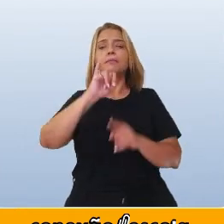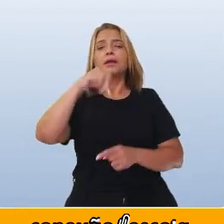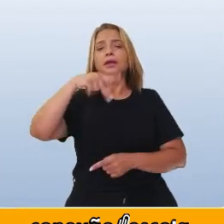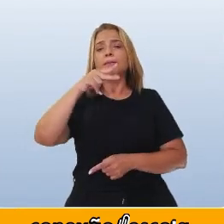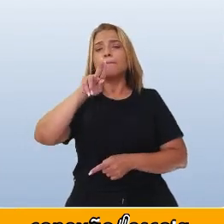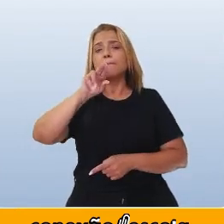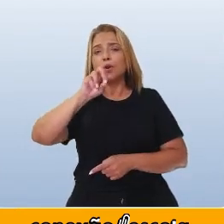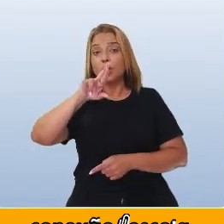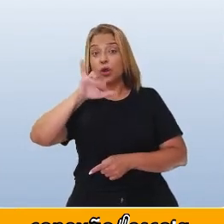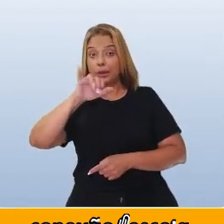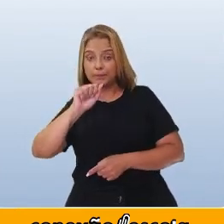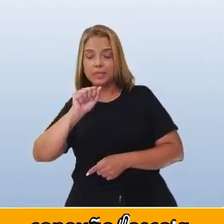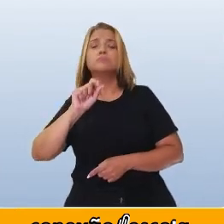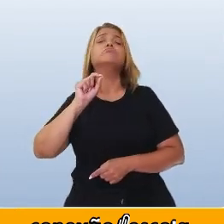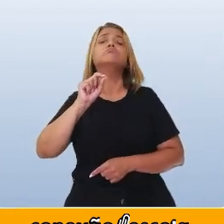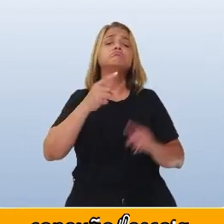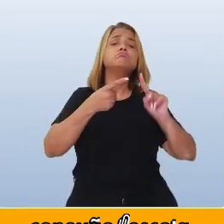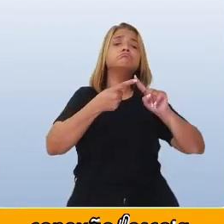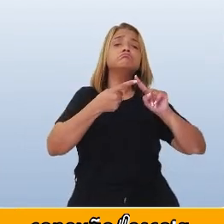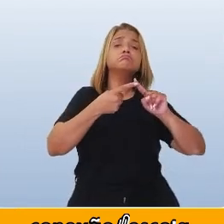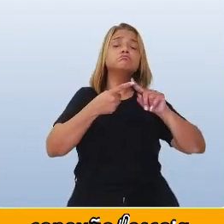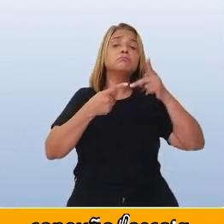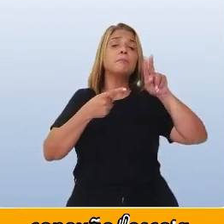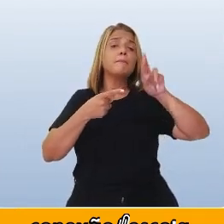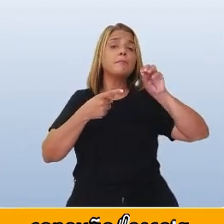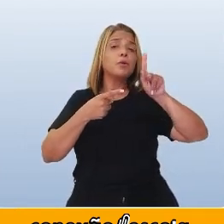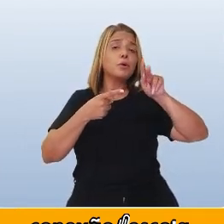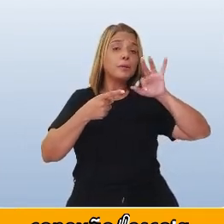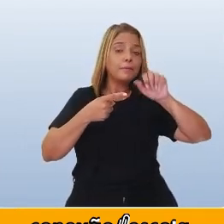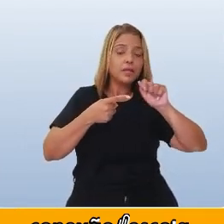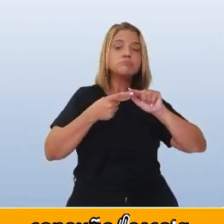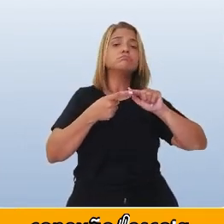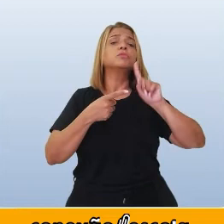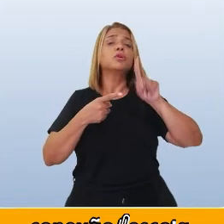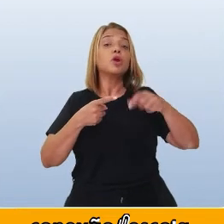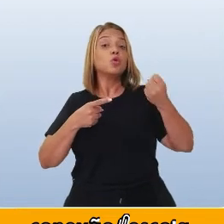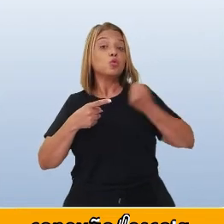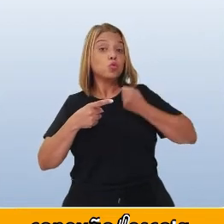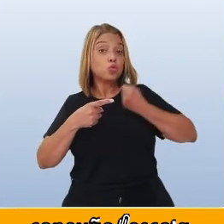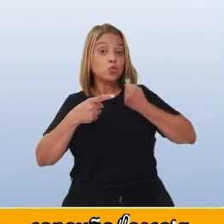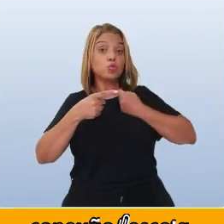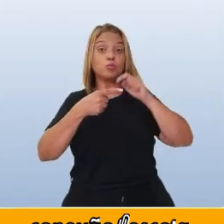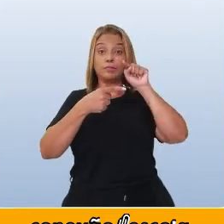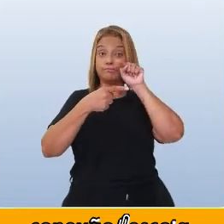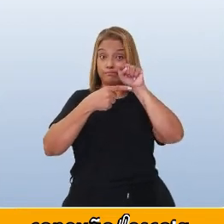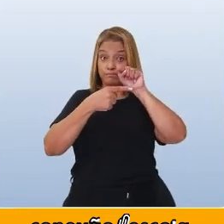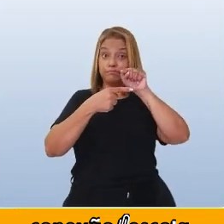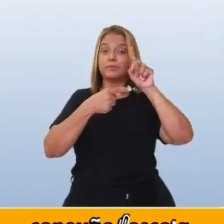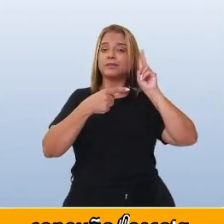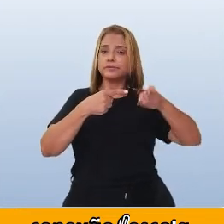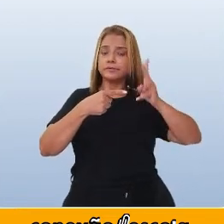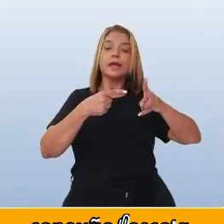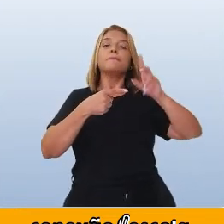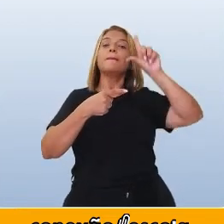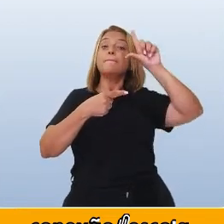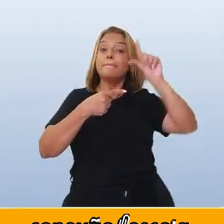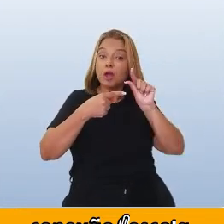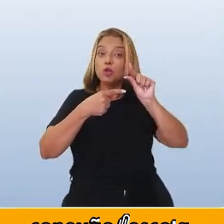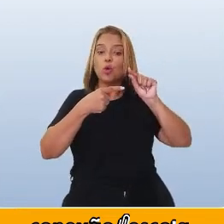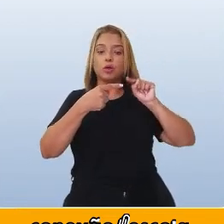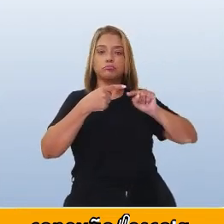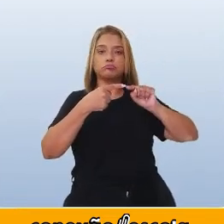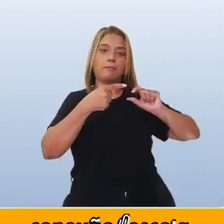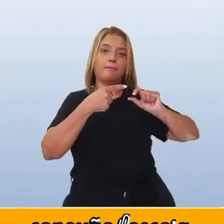fração própria? É toda aquela em que o numerador, ou seja, aquele númerozinho de cima, vai ser menor que o